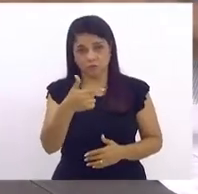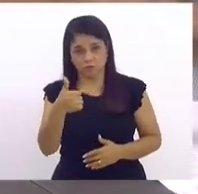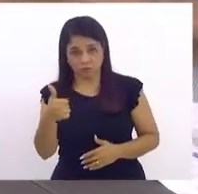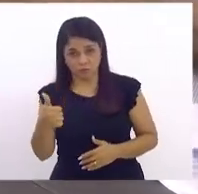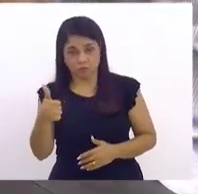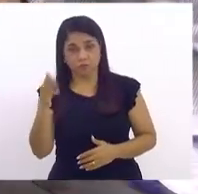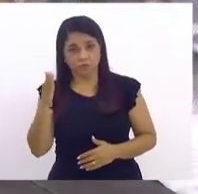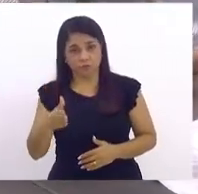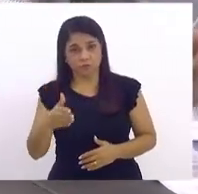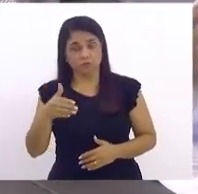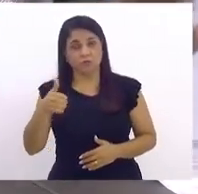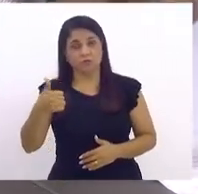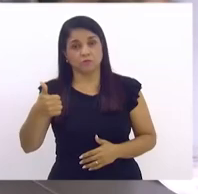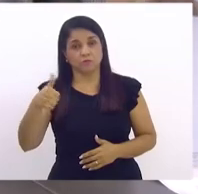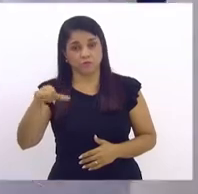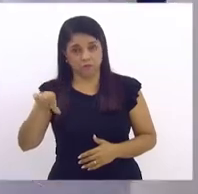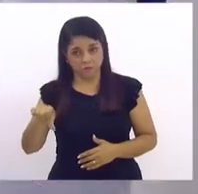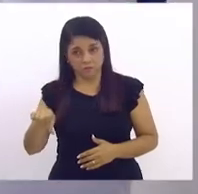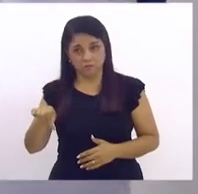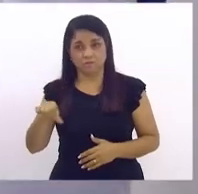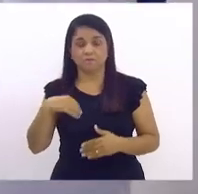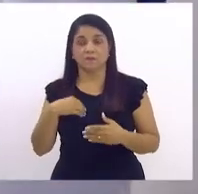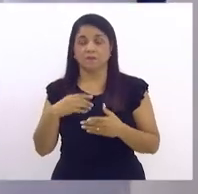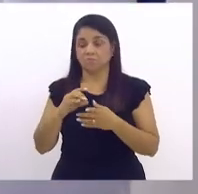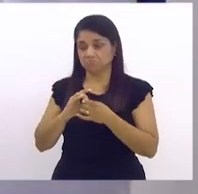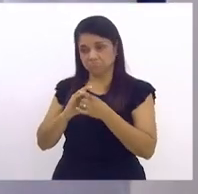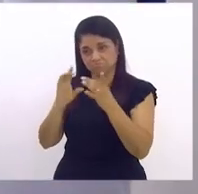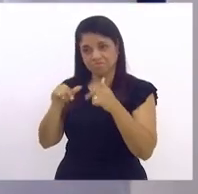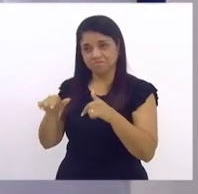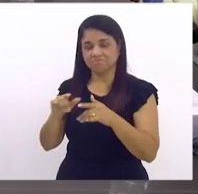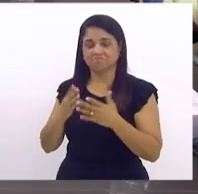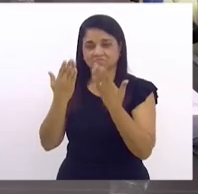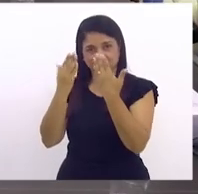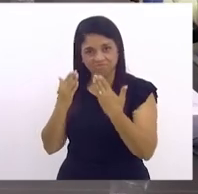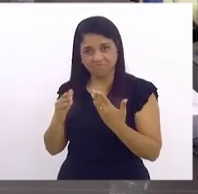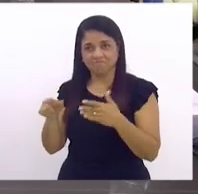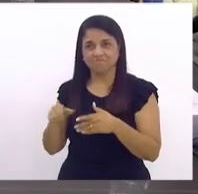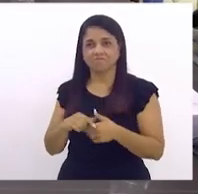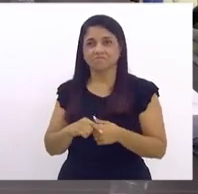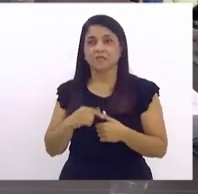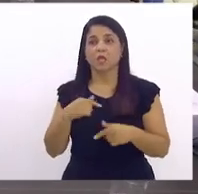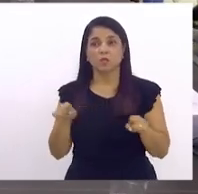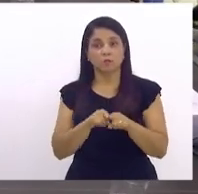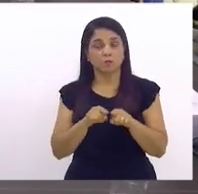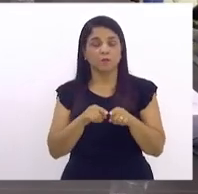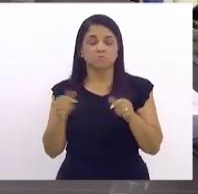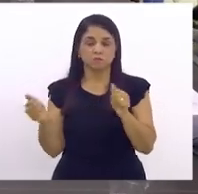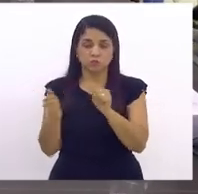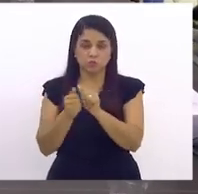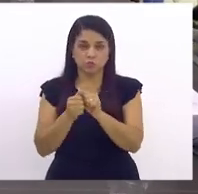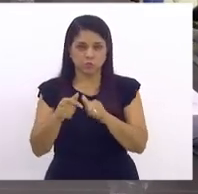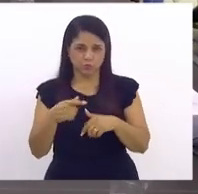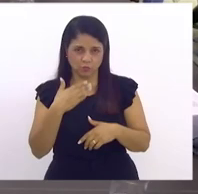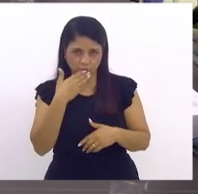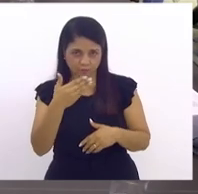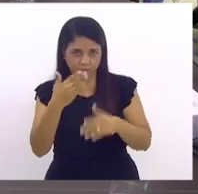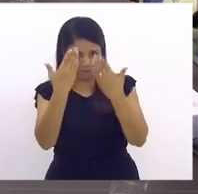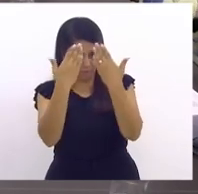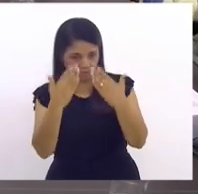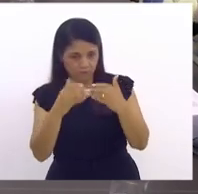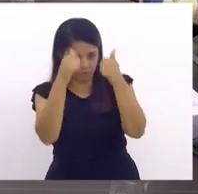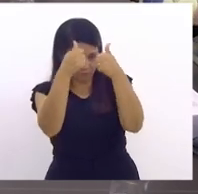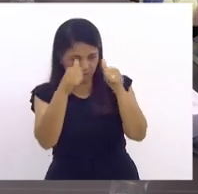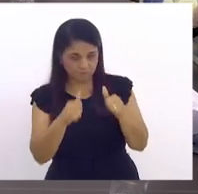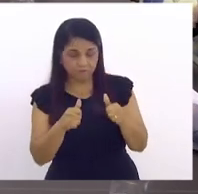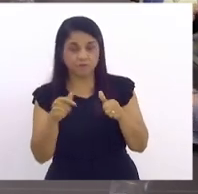entender que são objetos distintos, a vista está concedida. Tá bom, obrigado, presidente. Eu queria pedir vistas conjuntas. Vistas também. Conjuntas, deputado Carlos Mink